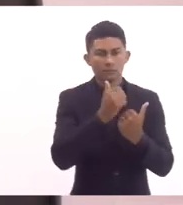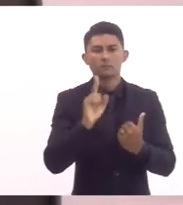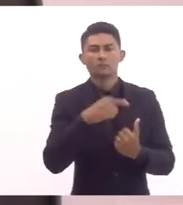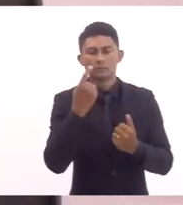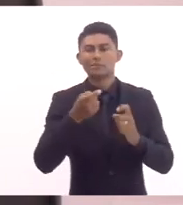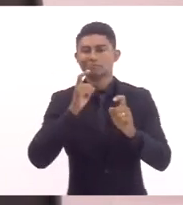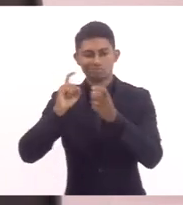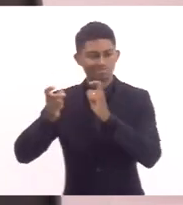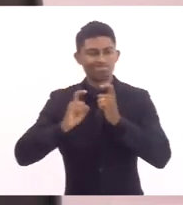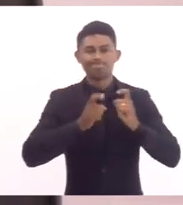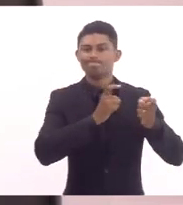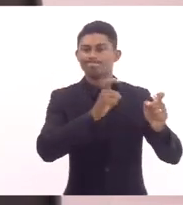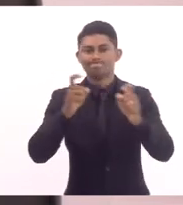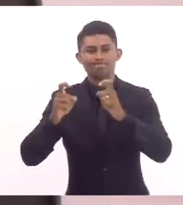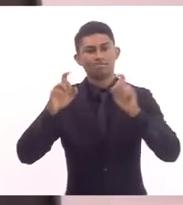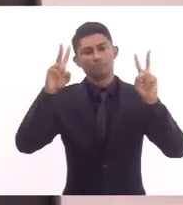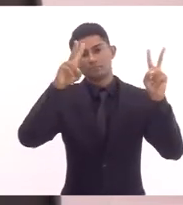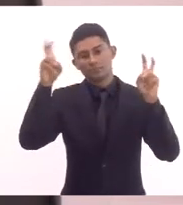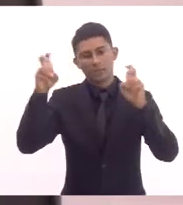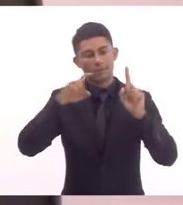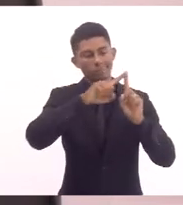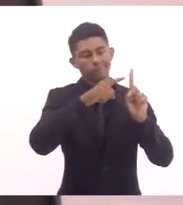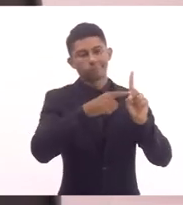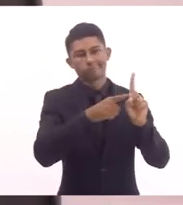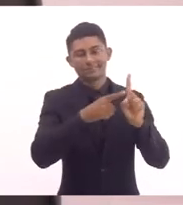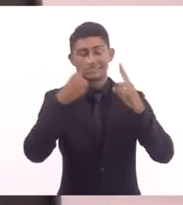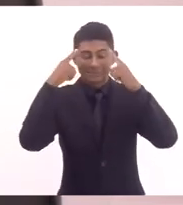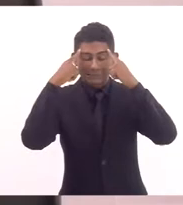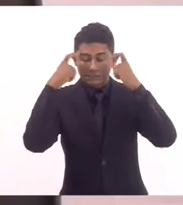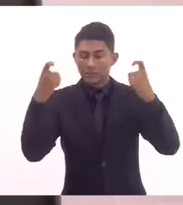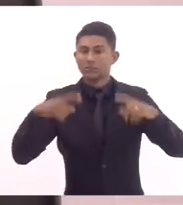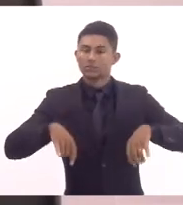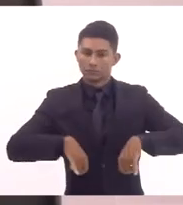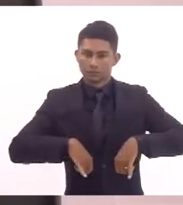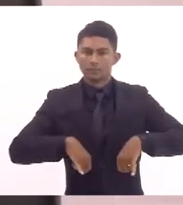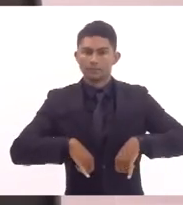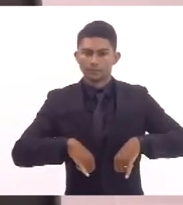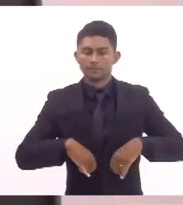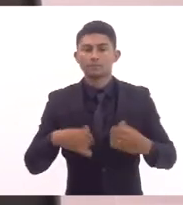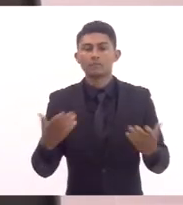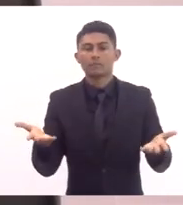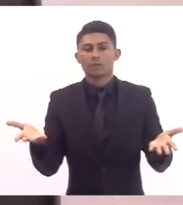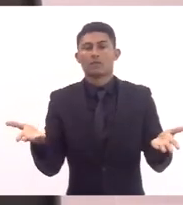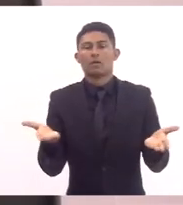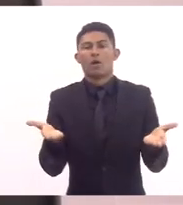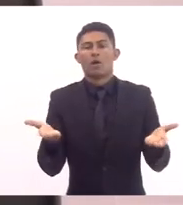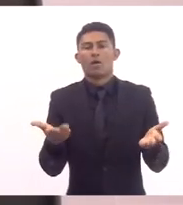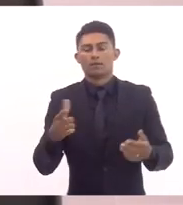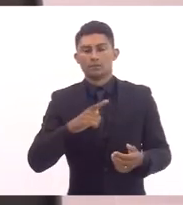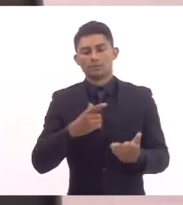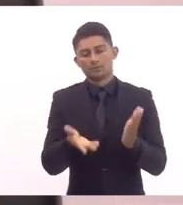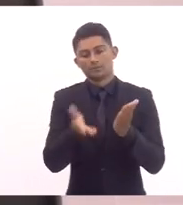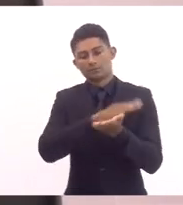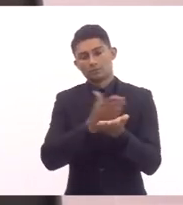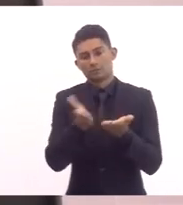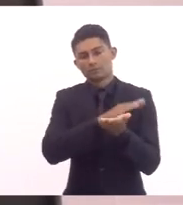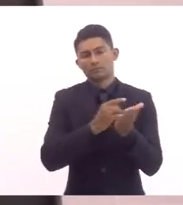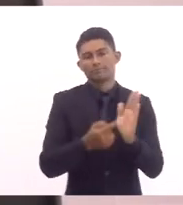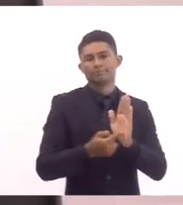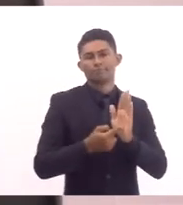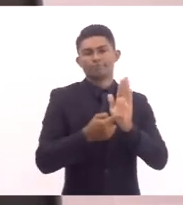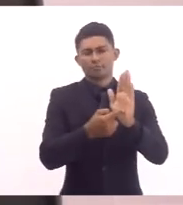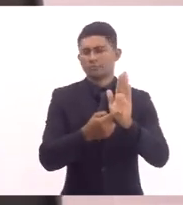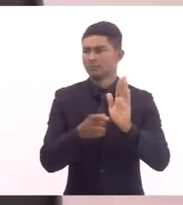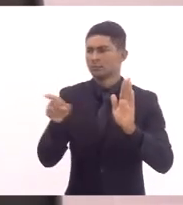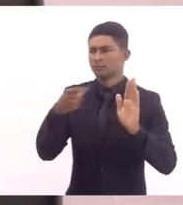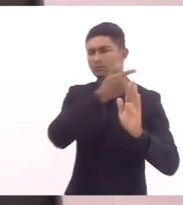questão da violência obstétrica e que agora em plena lançamento de uma cartilha muito